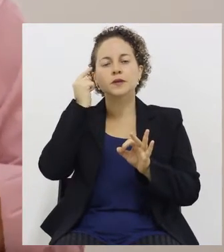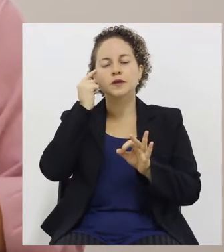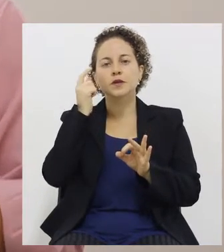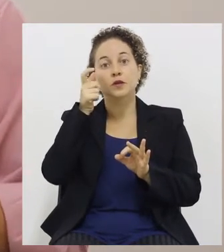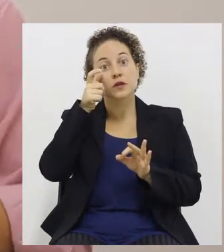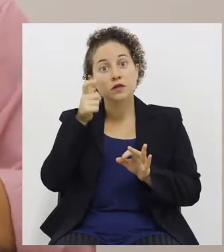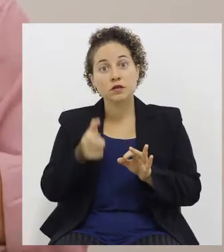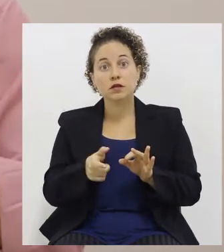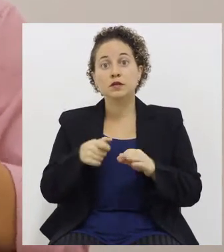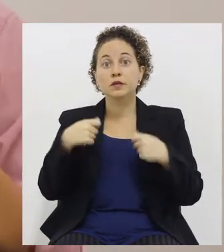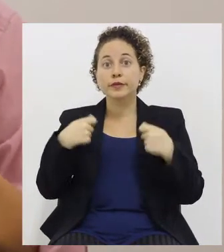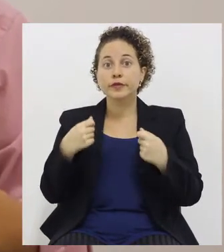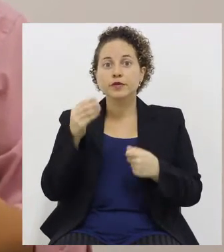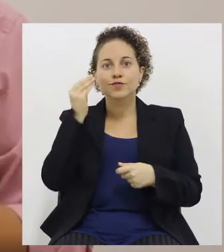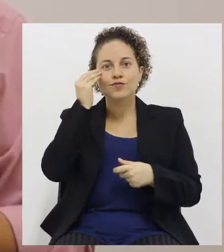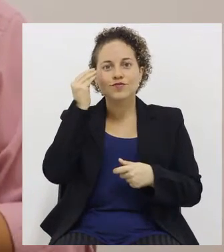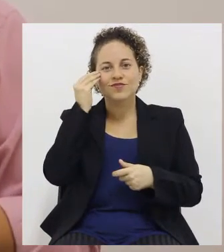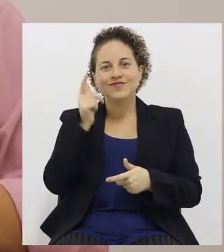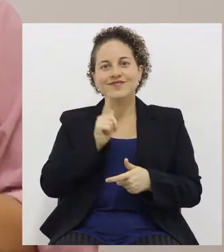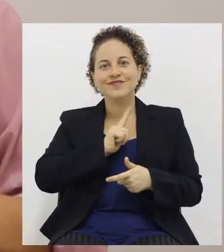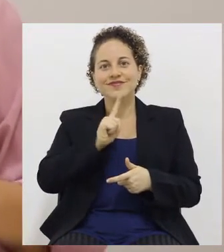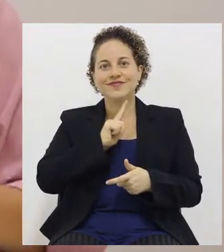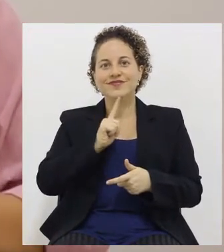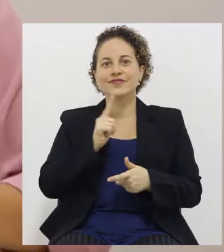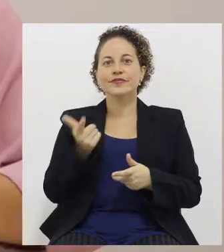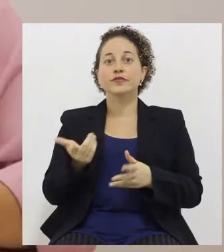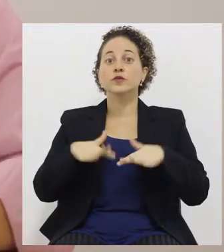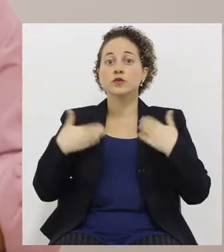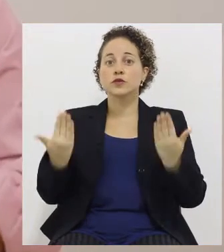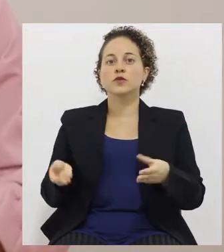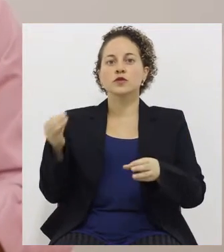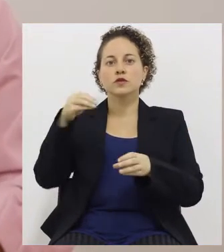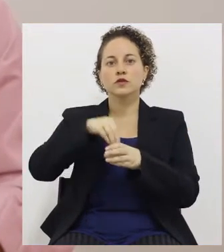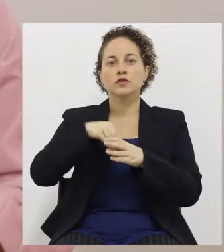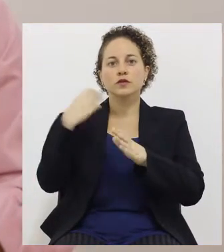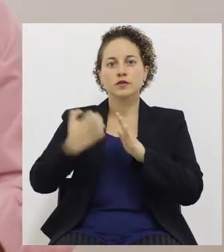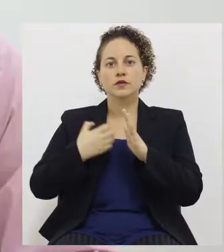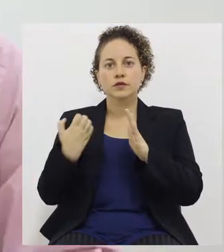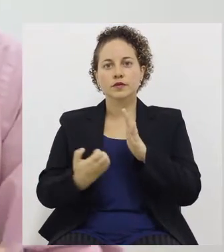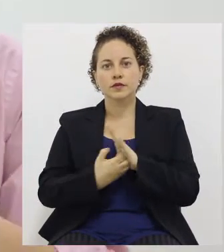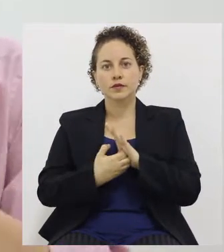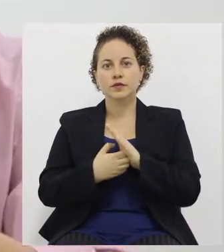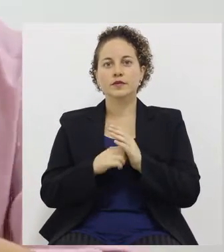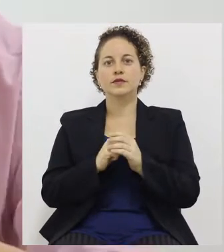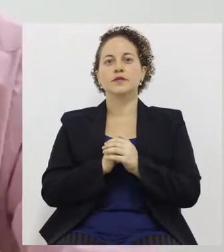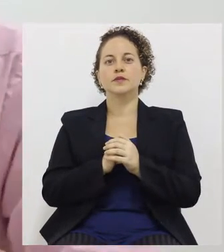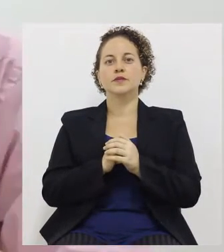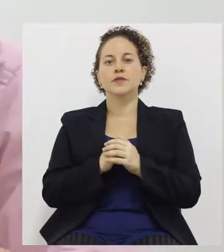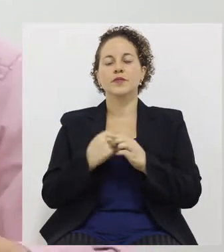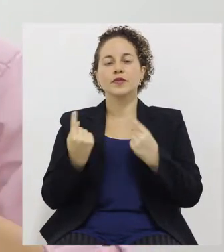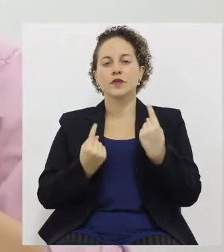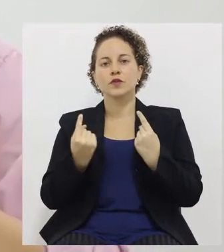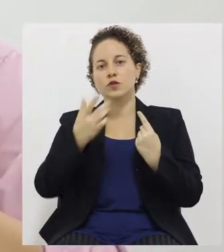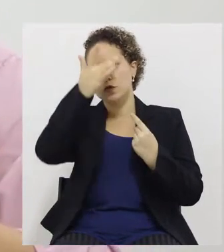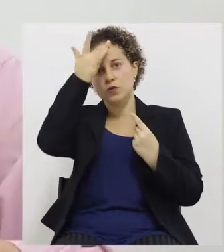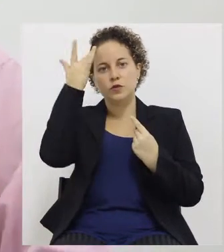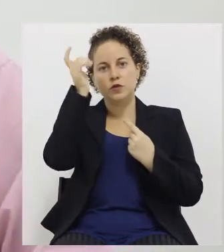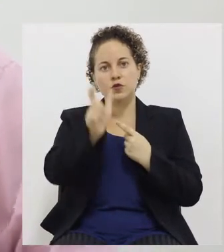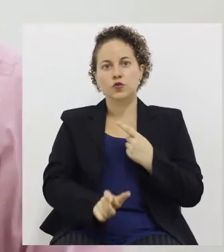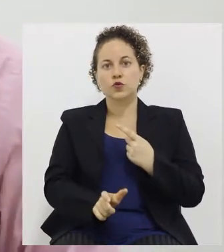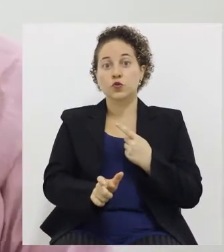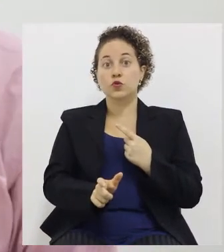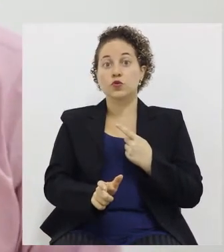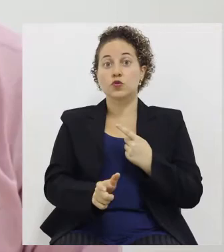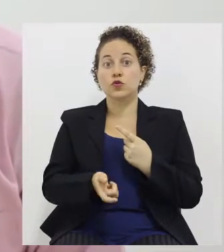coisas interessantes a gente precisa e pode observar quando o conflito está instalado nas empresas. Algumas atitudes das pessoas na empresa são